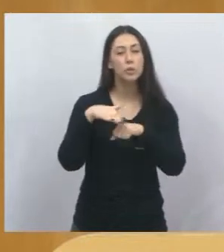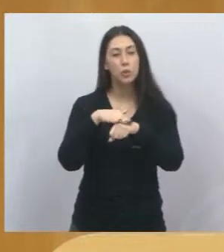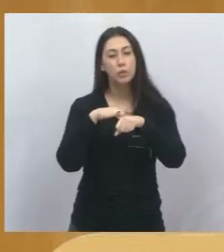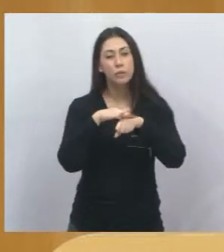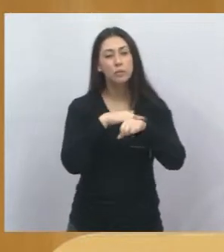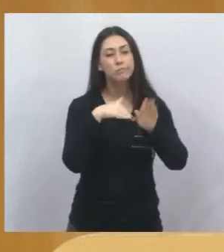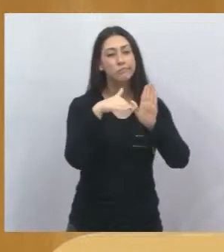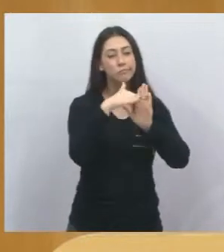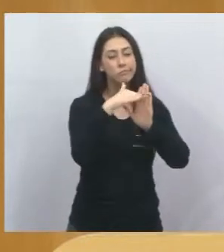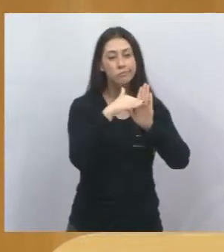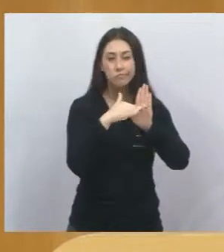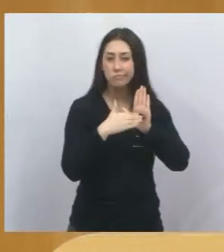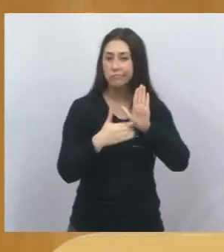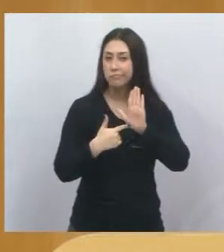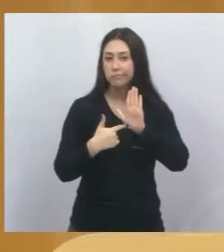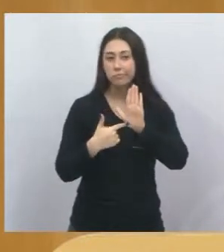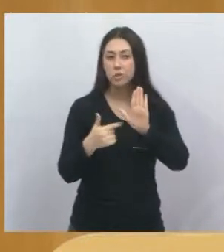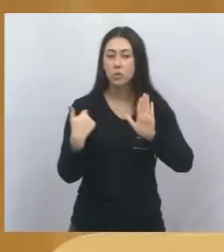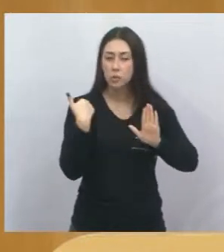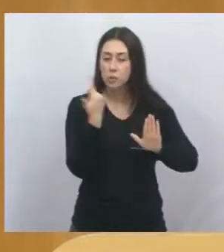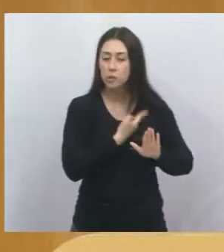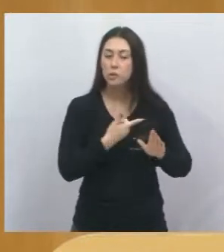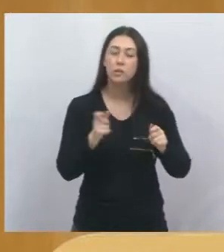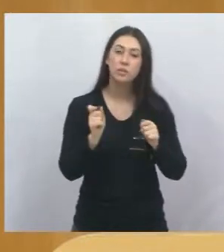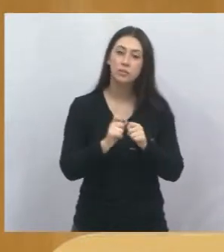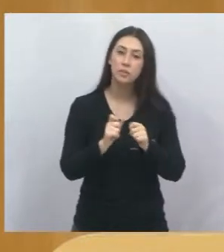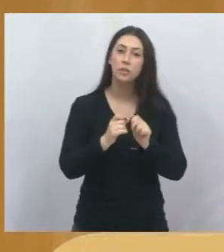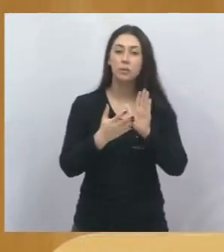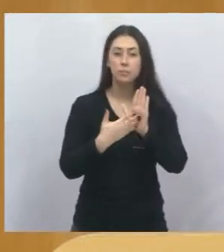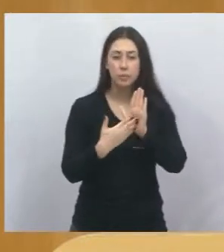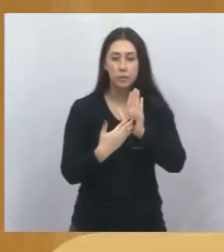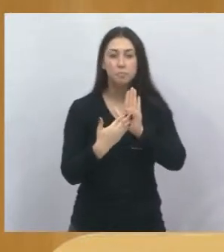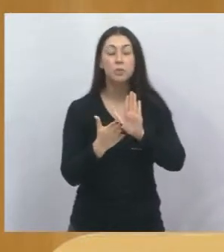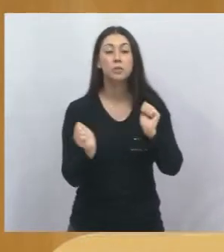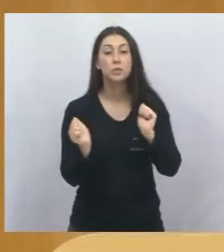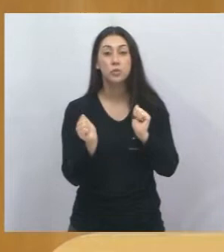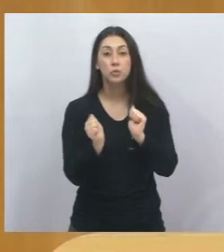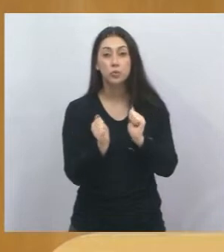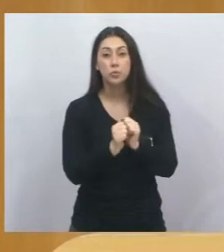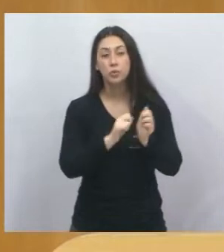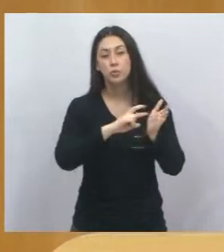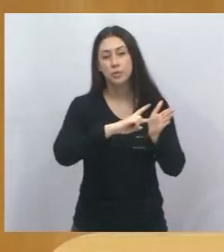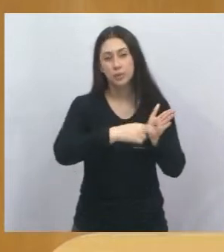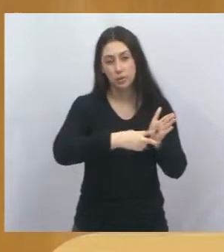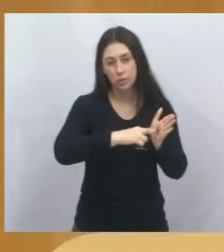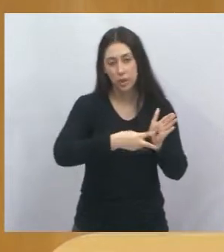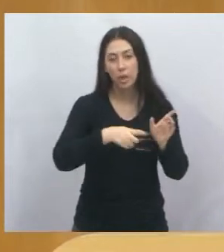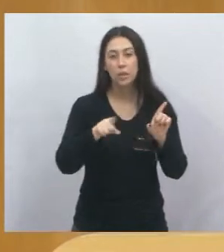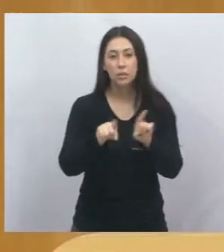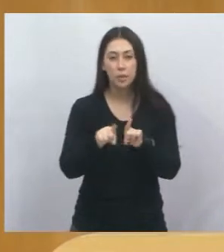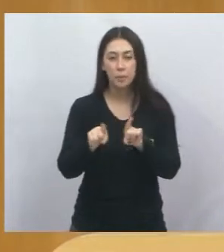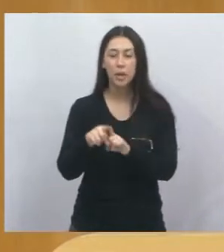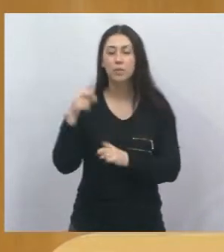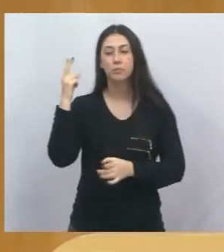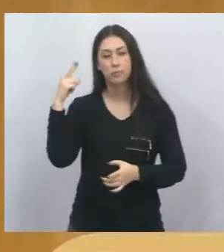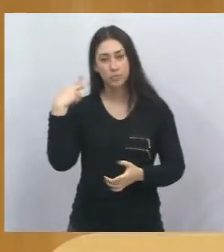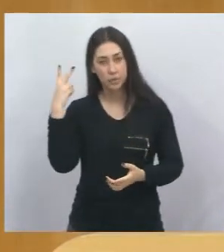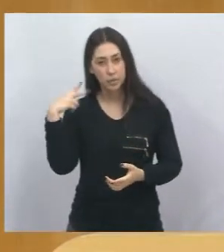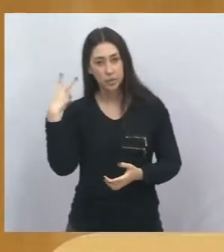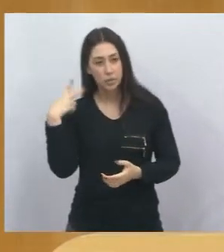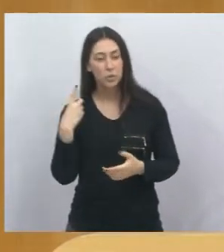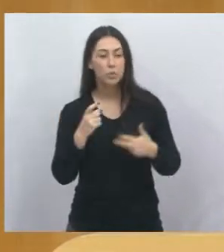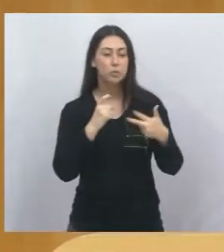vários dados, nós fizemos as propostas e, juntamente com o sindicato, os nobres pares desta casa,